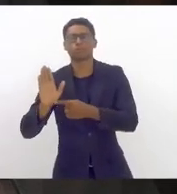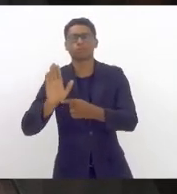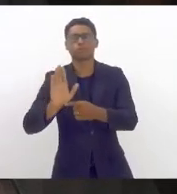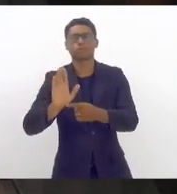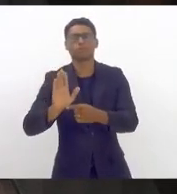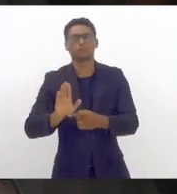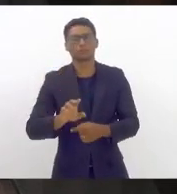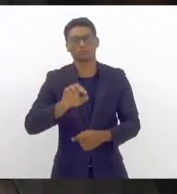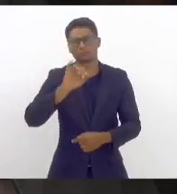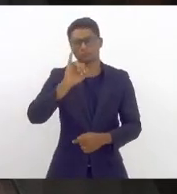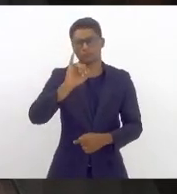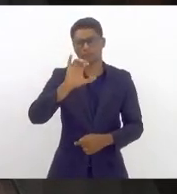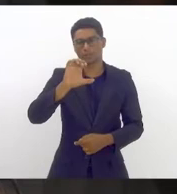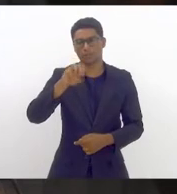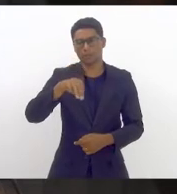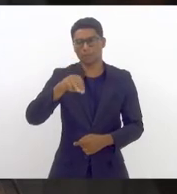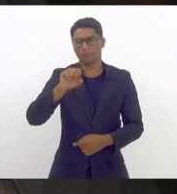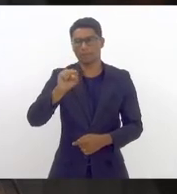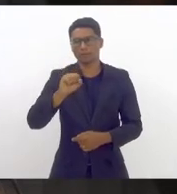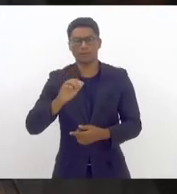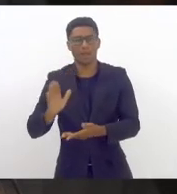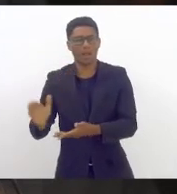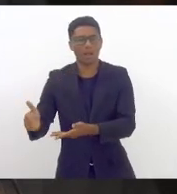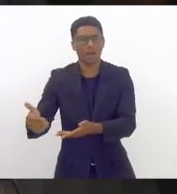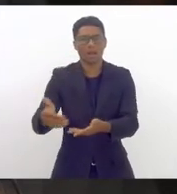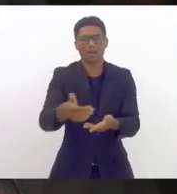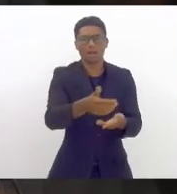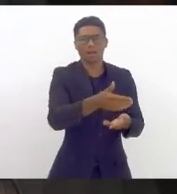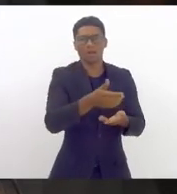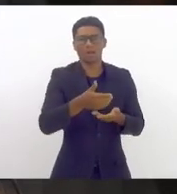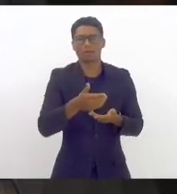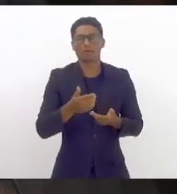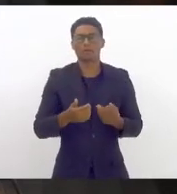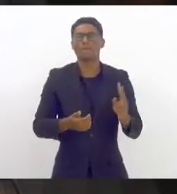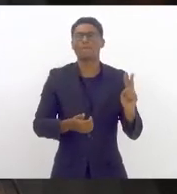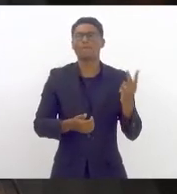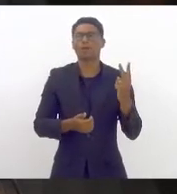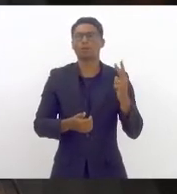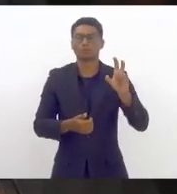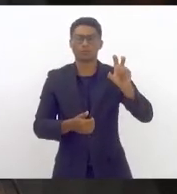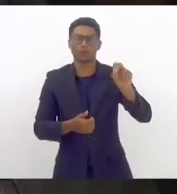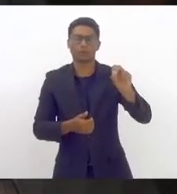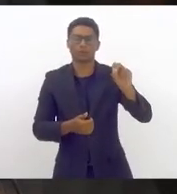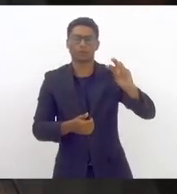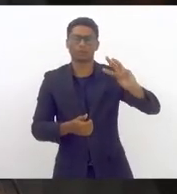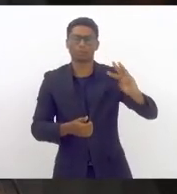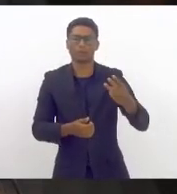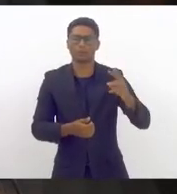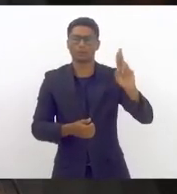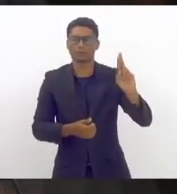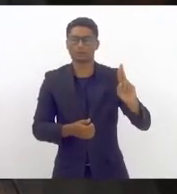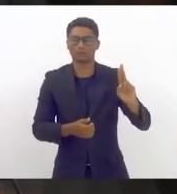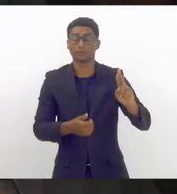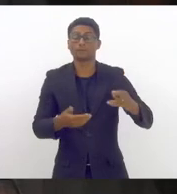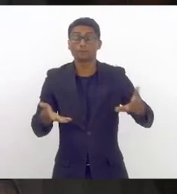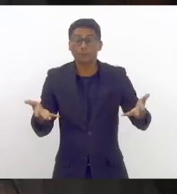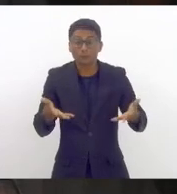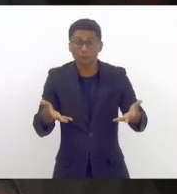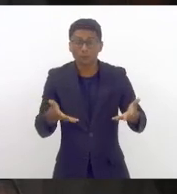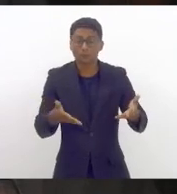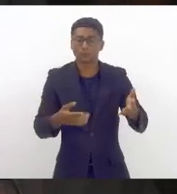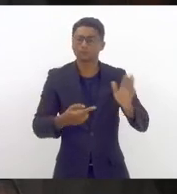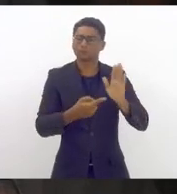de cms de 50 bilhões de reais e no orçamento agora a lua